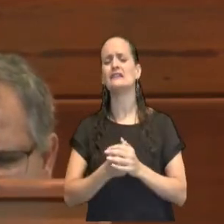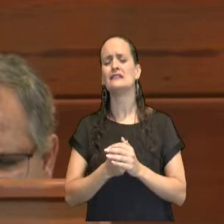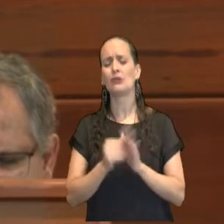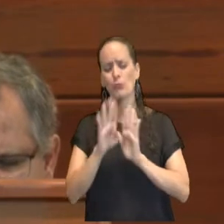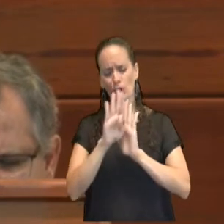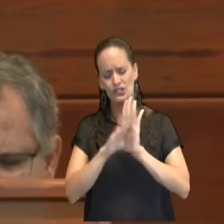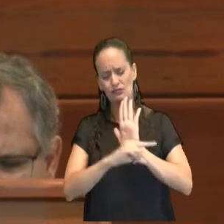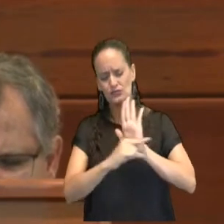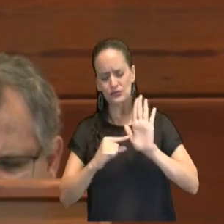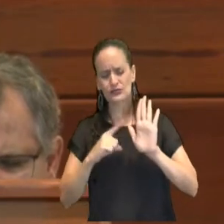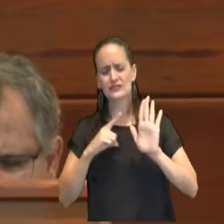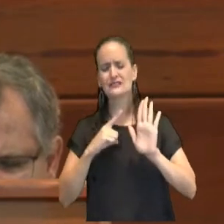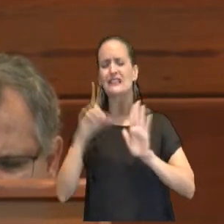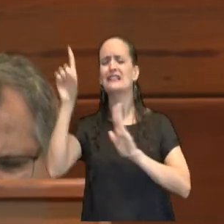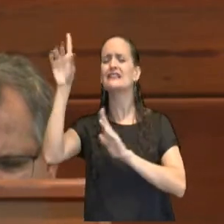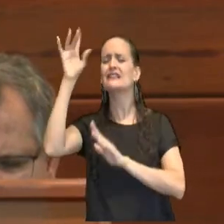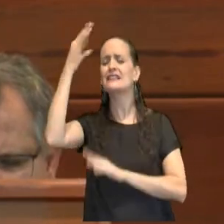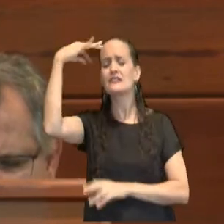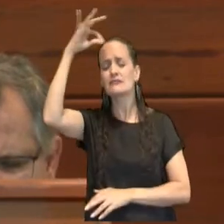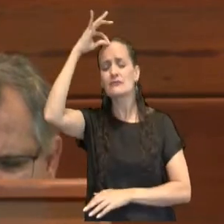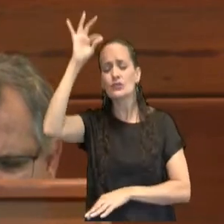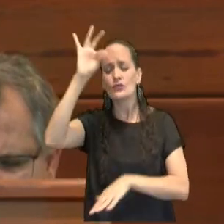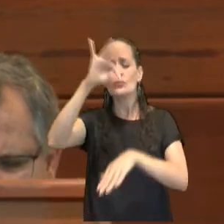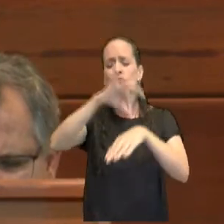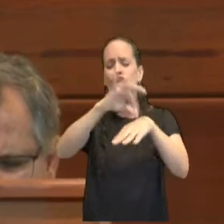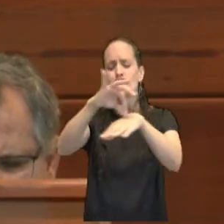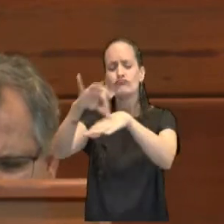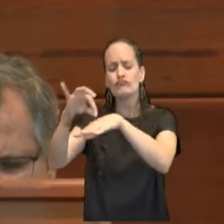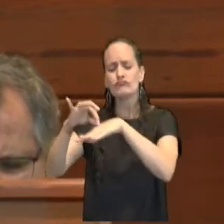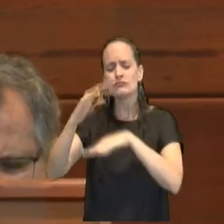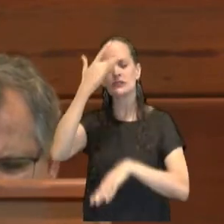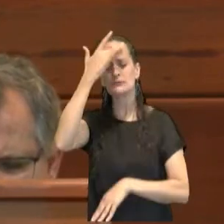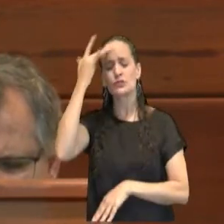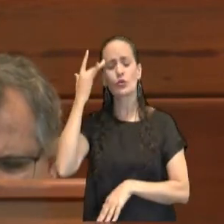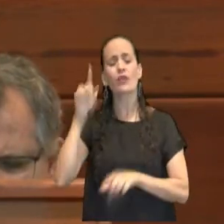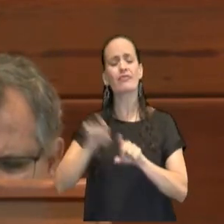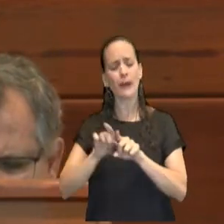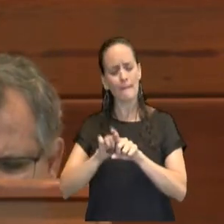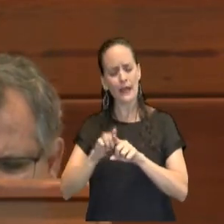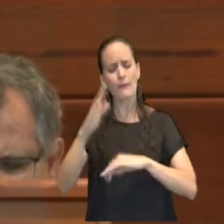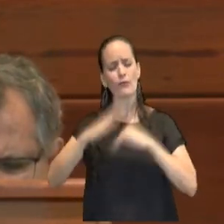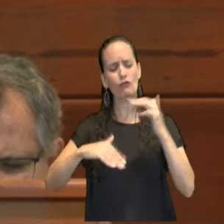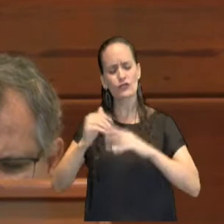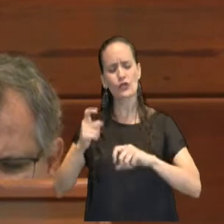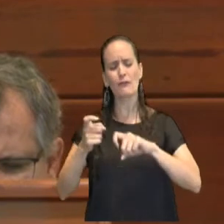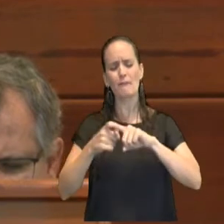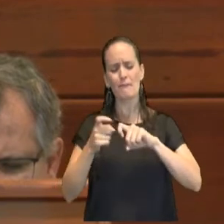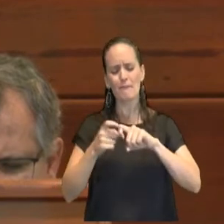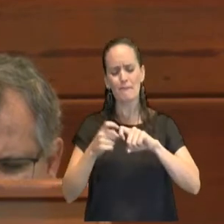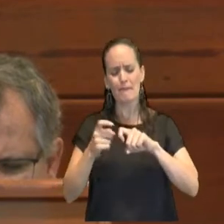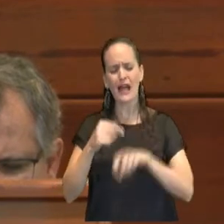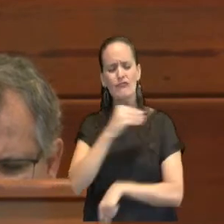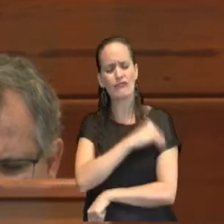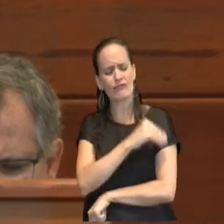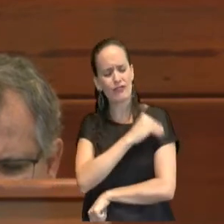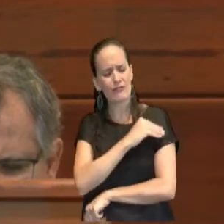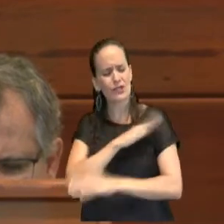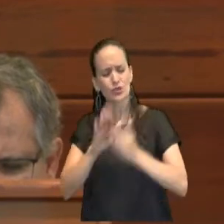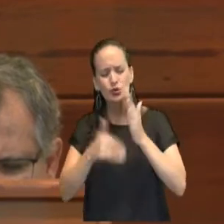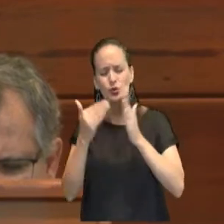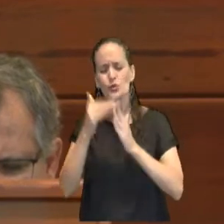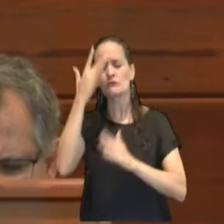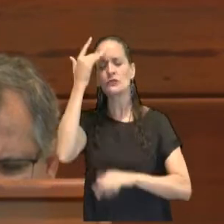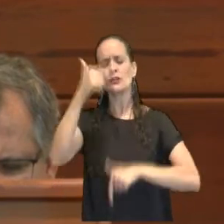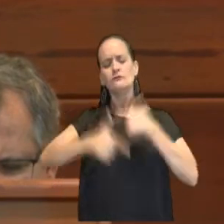visita, Senhor, os enfermos, visita os profissionais de saúde também, os médicos, enfermeiros, os técnicos, todos aqueles que